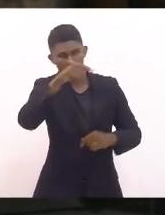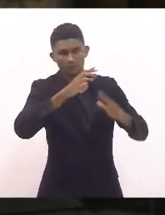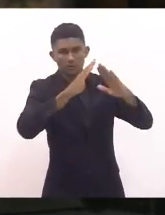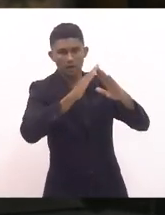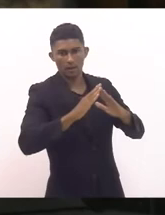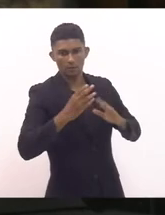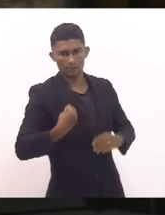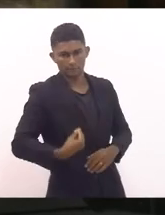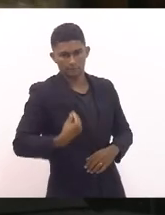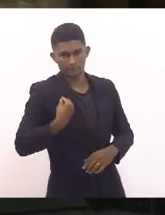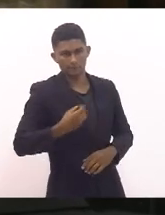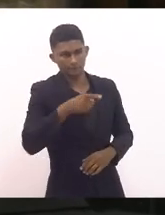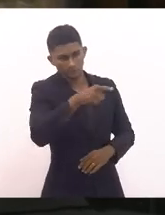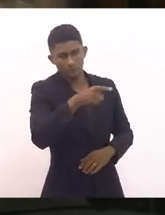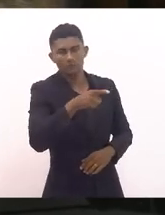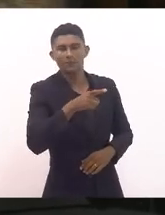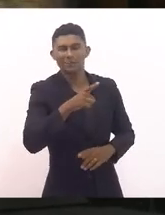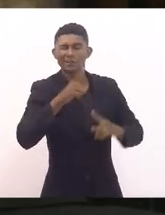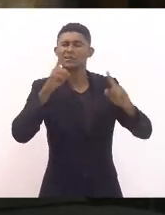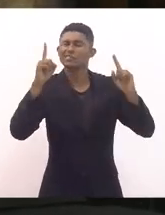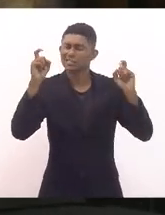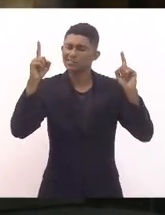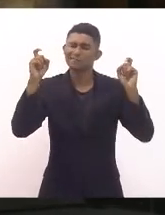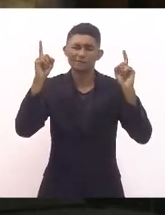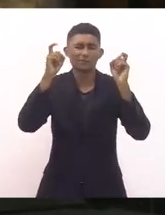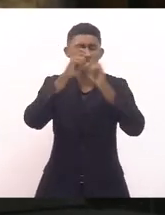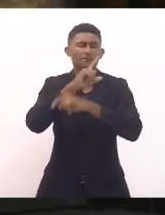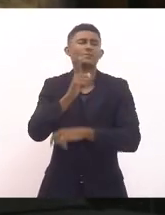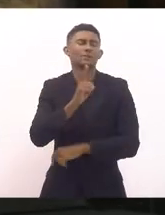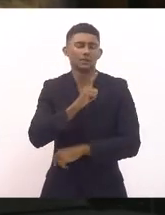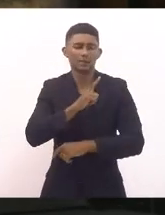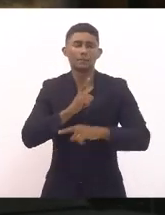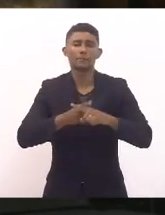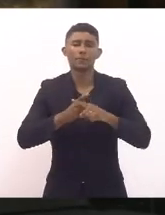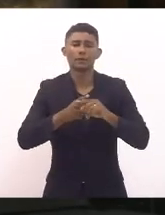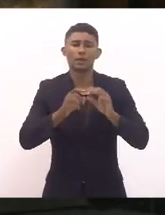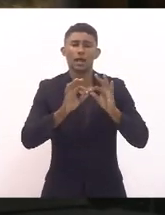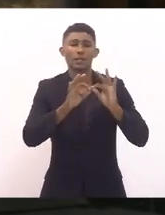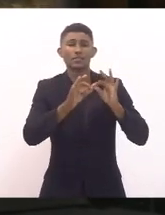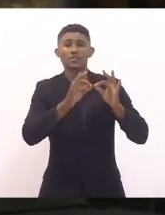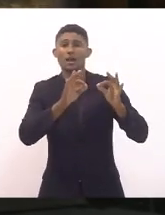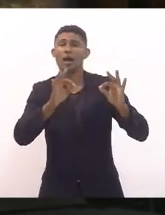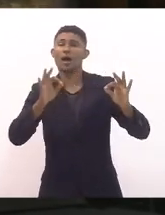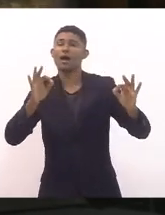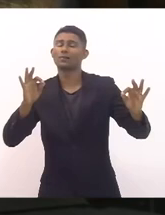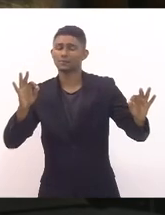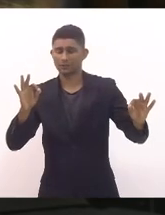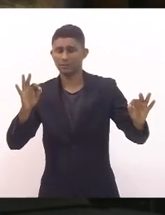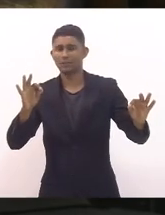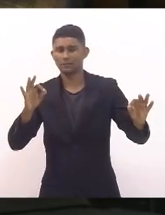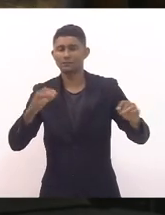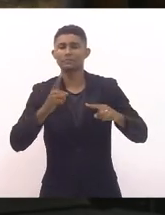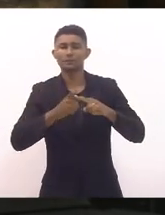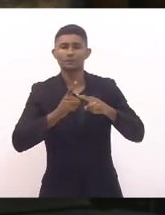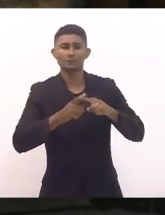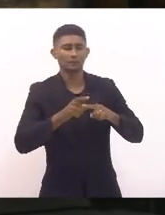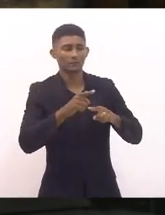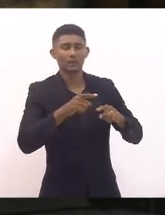ele já tem toda uma dificuldade de acesso pela distância do continente. E